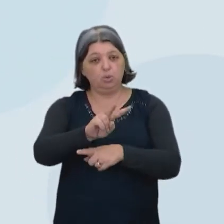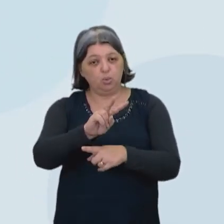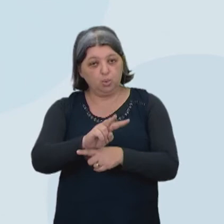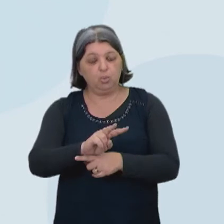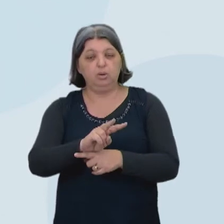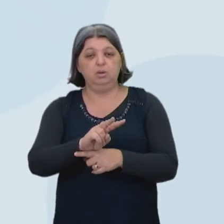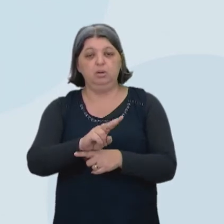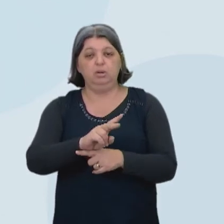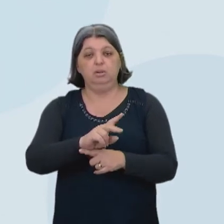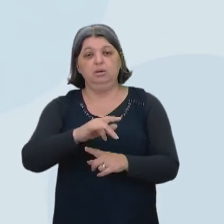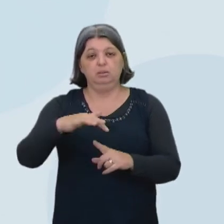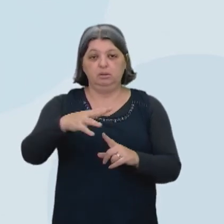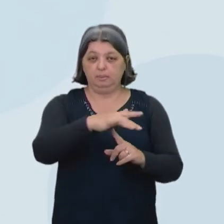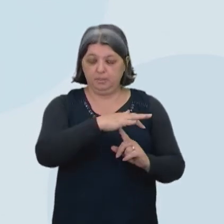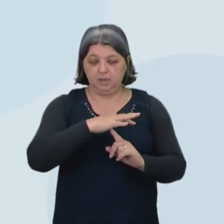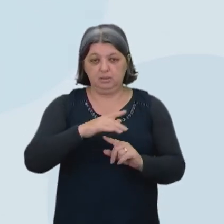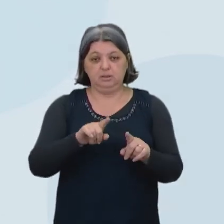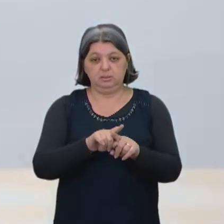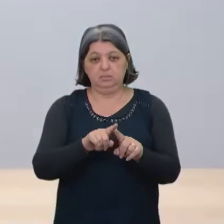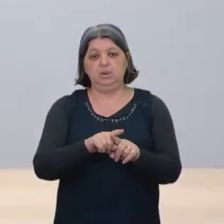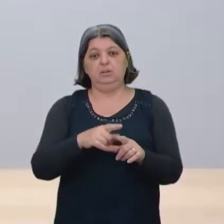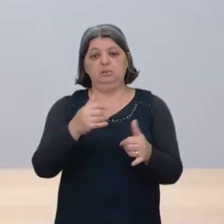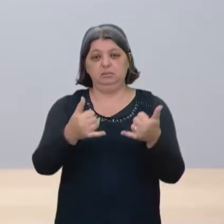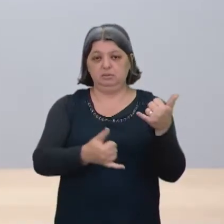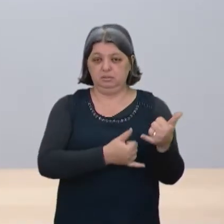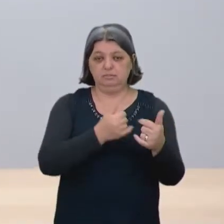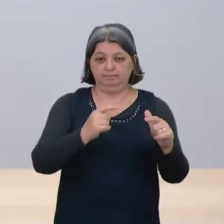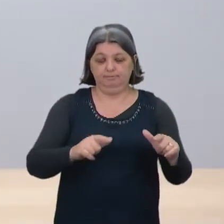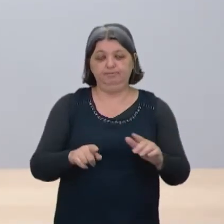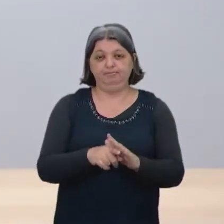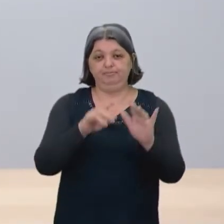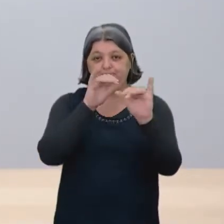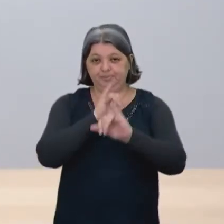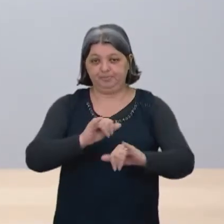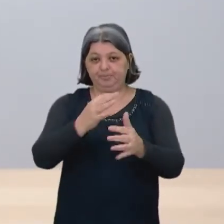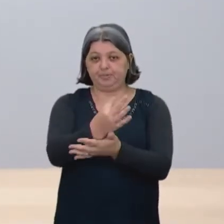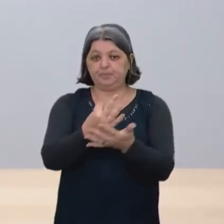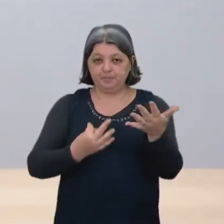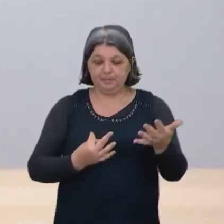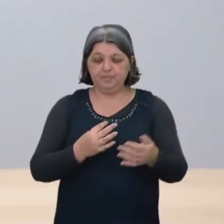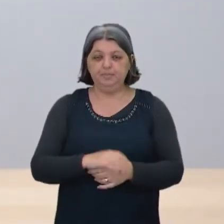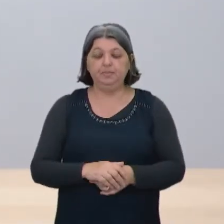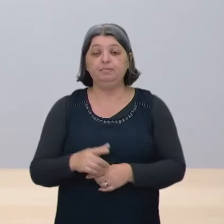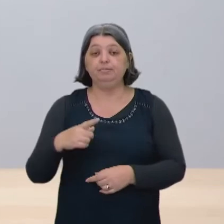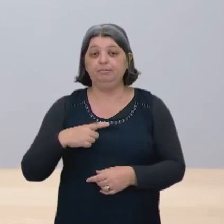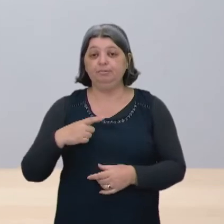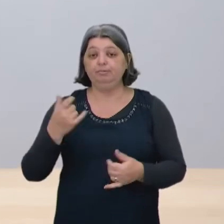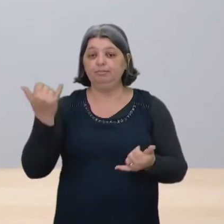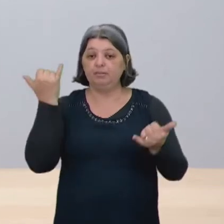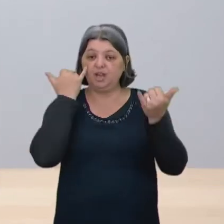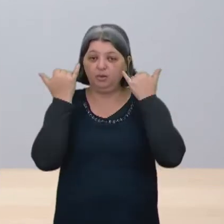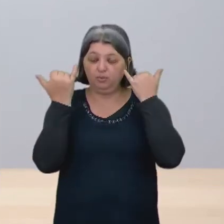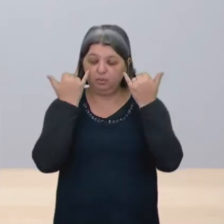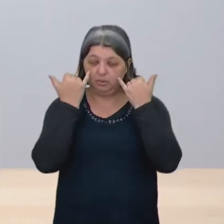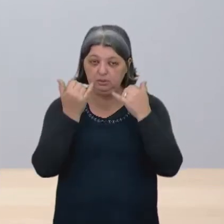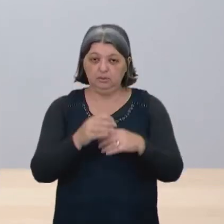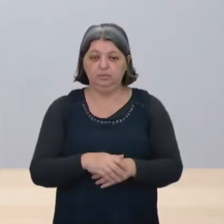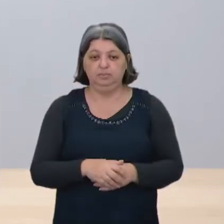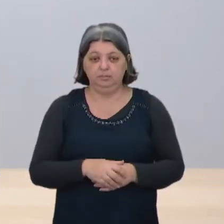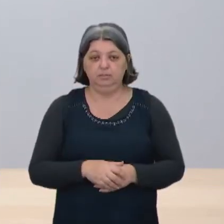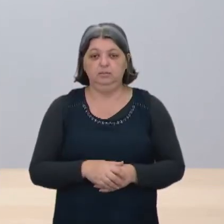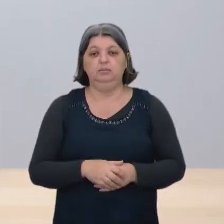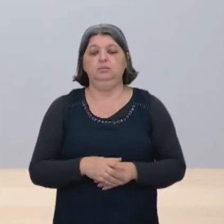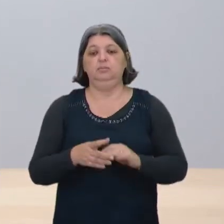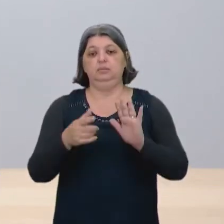aí o desdobramento da matéria, que é o texto, né? E ele traz as informações que dizem exatamente respeito ao que